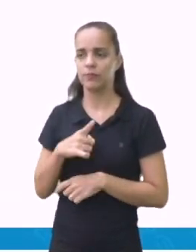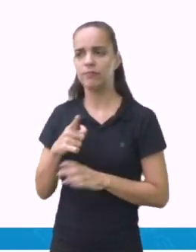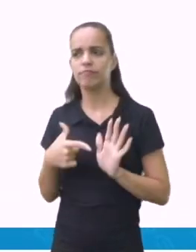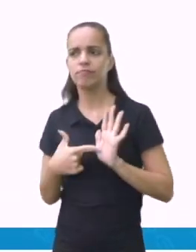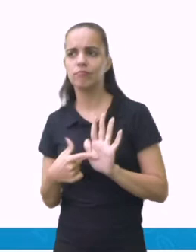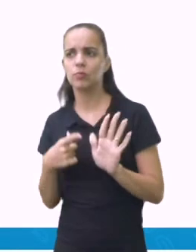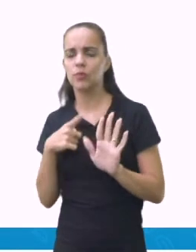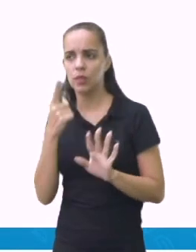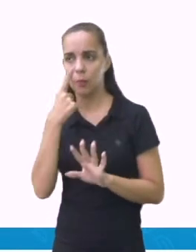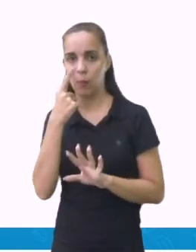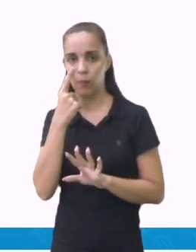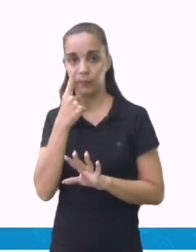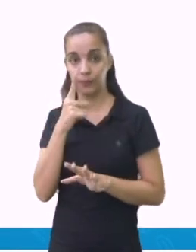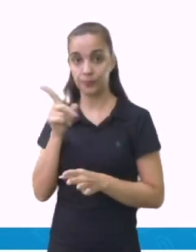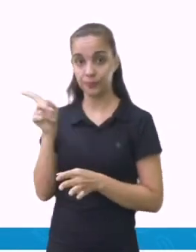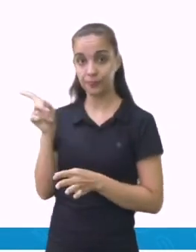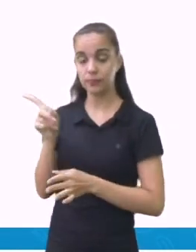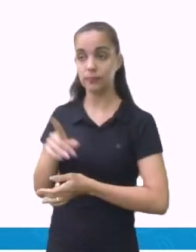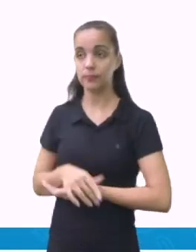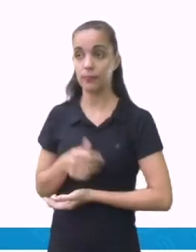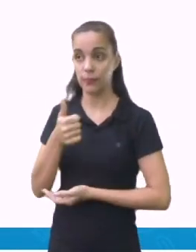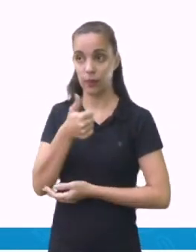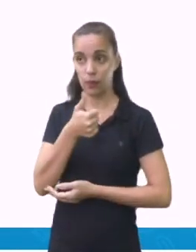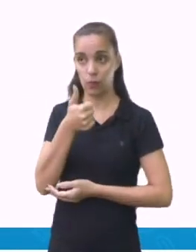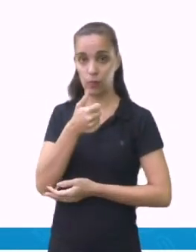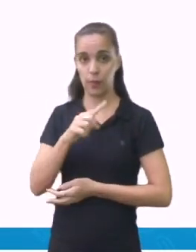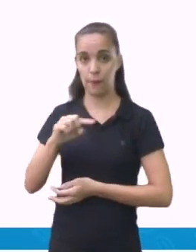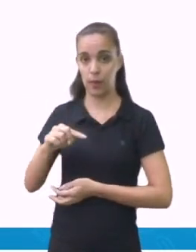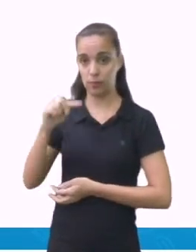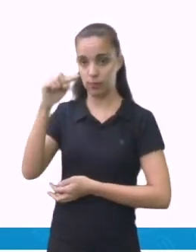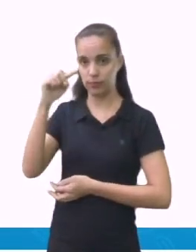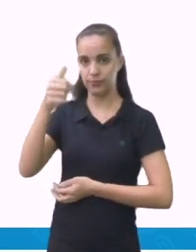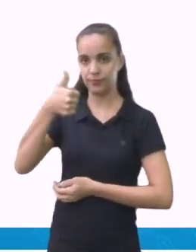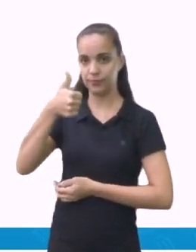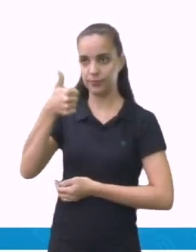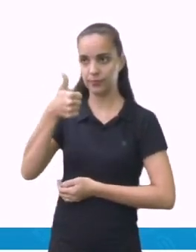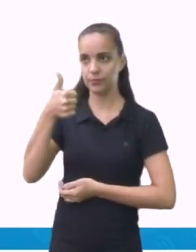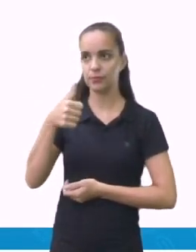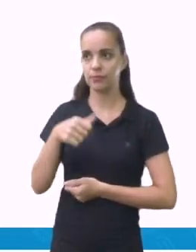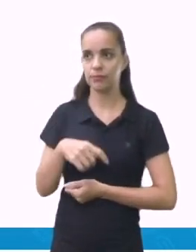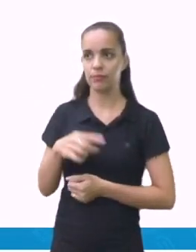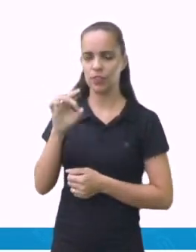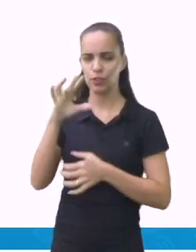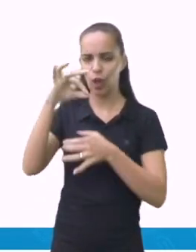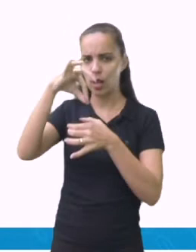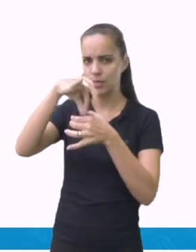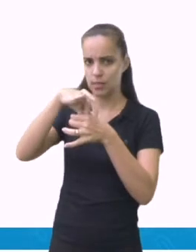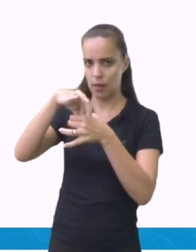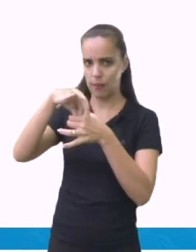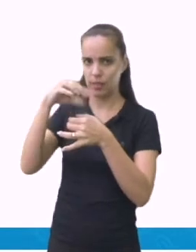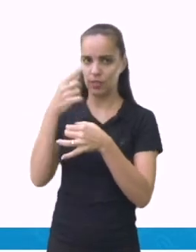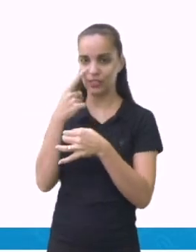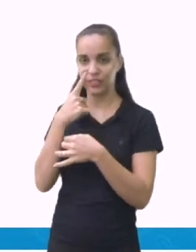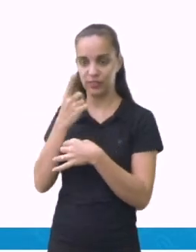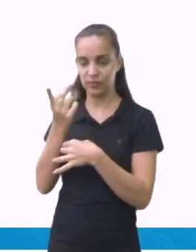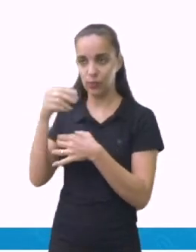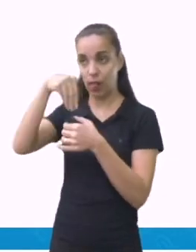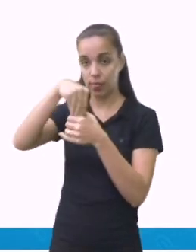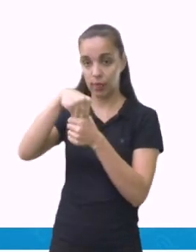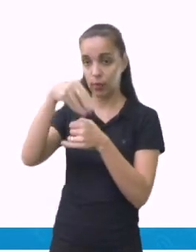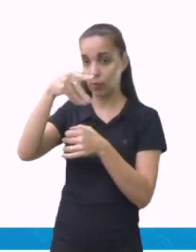primeira etapa, ela começou a abrir ali, ó. Tá vendo? Aqui ela foi plantada, mas aqui ela começou a